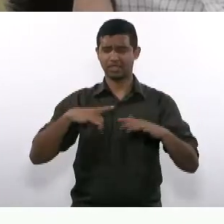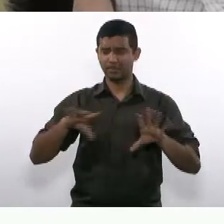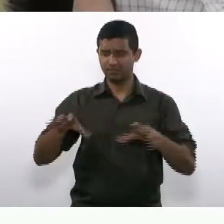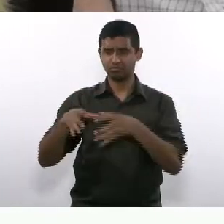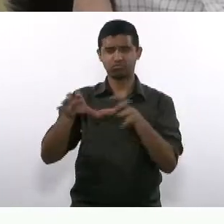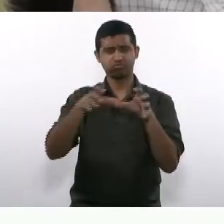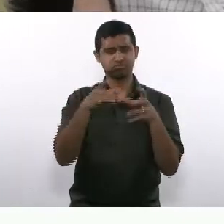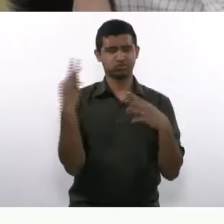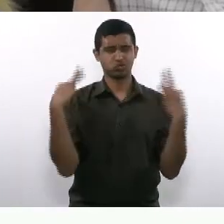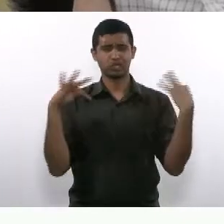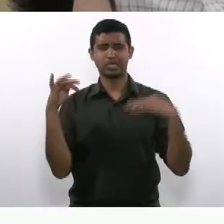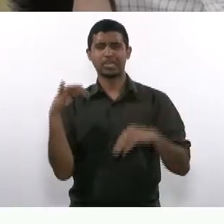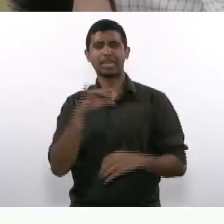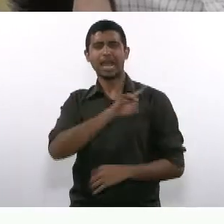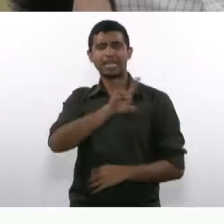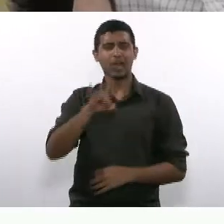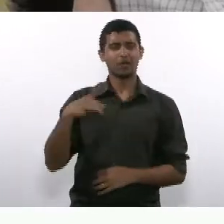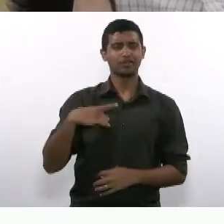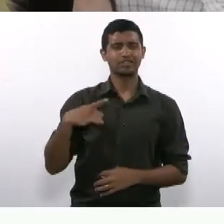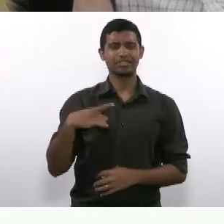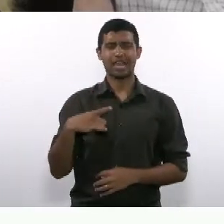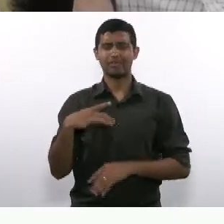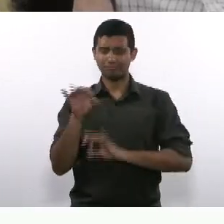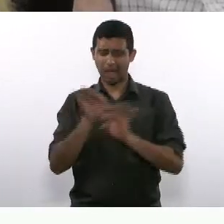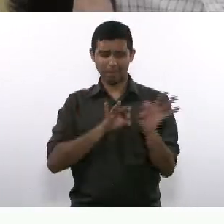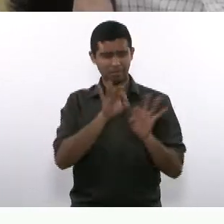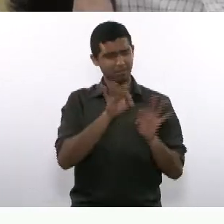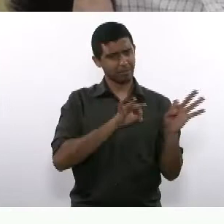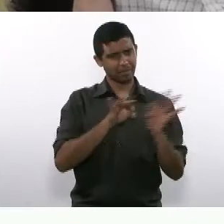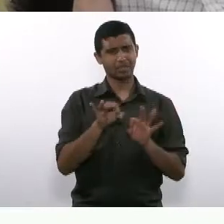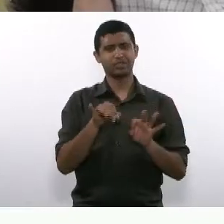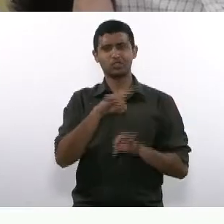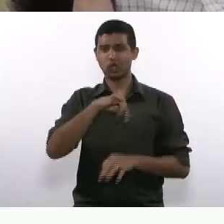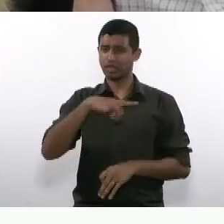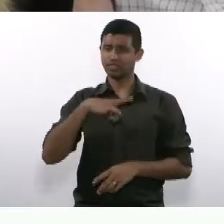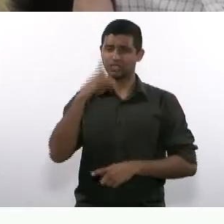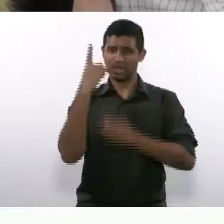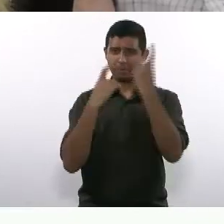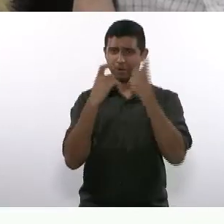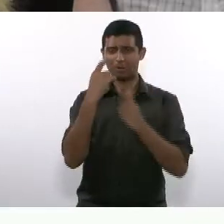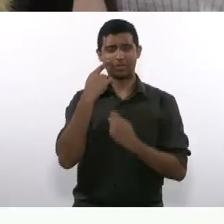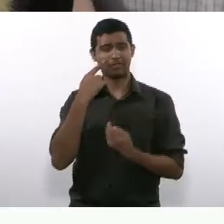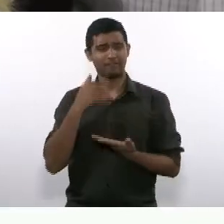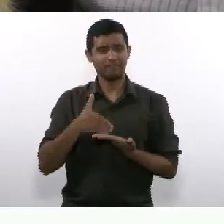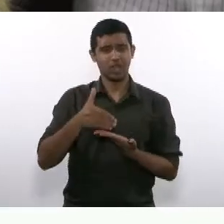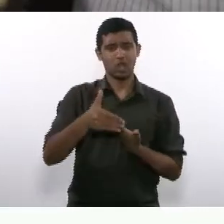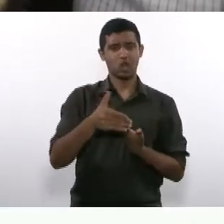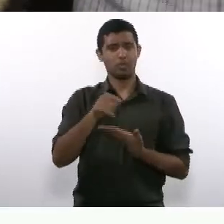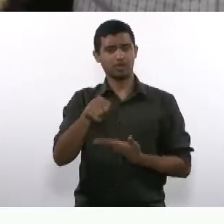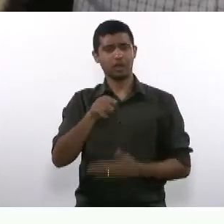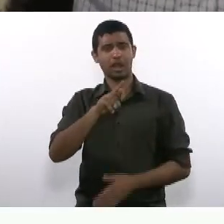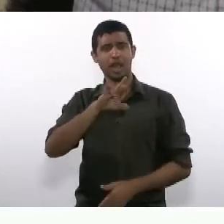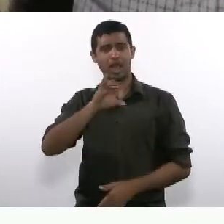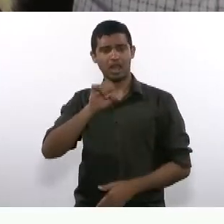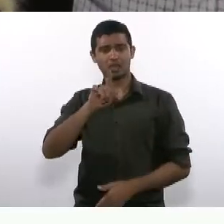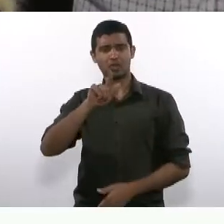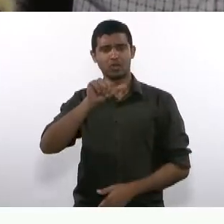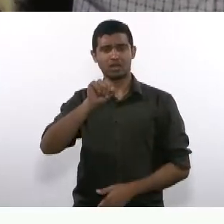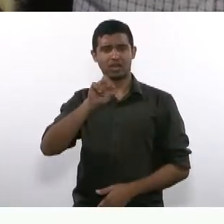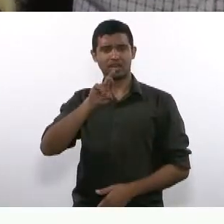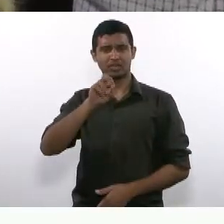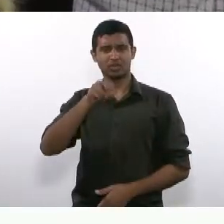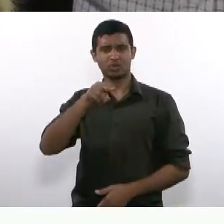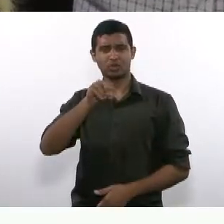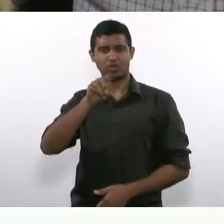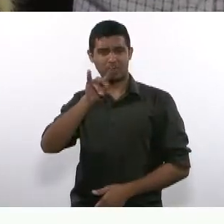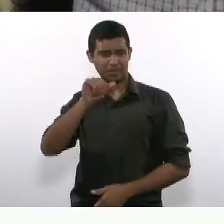seus atrativos. A gente tinha até uma preocupação de, logo no início, quando o Rio Gastronomia, que os horários eram um pouco